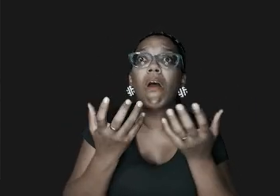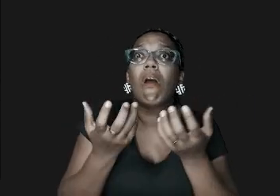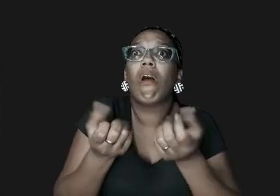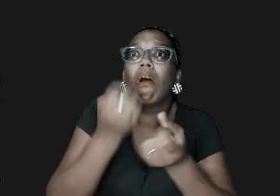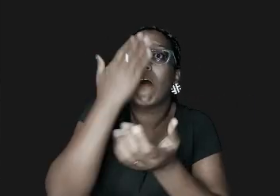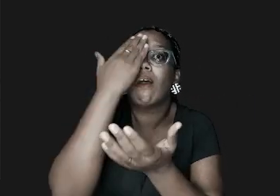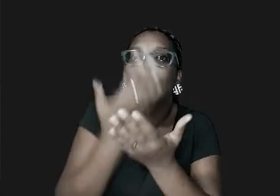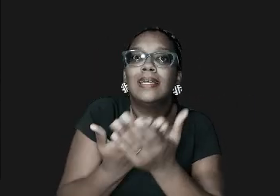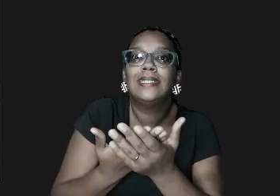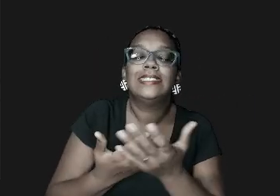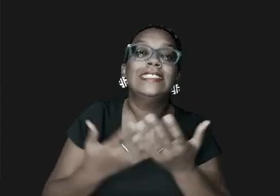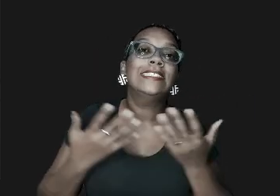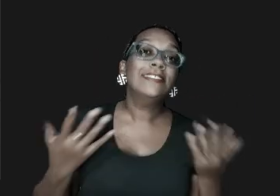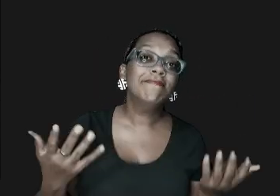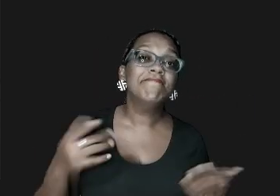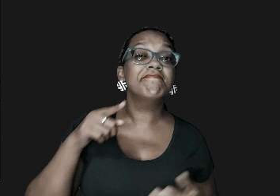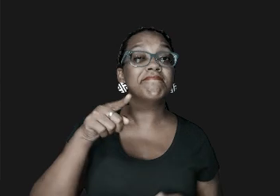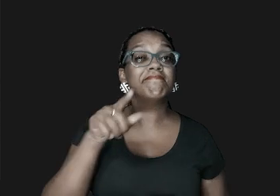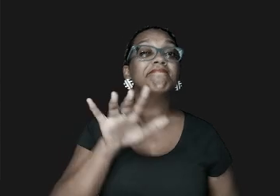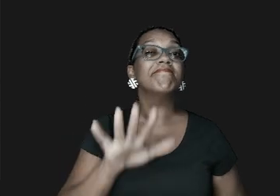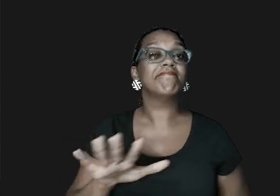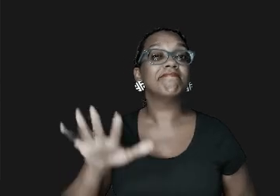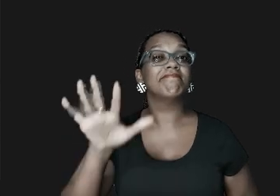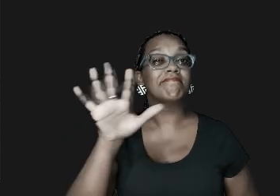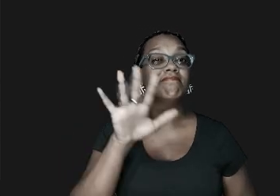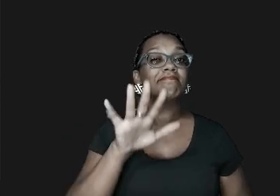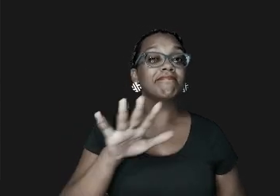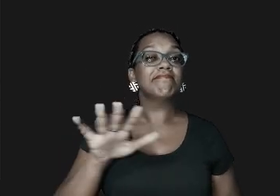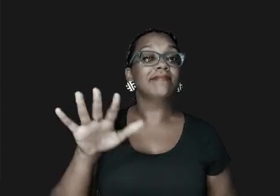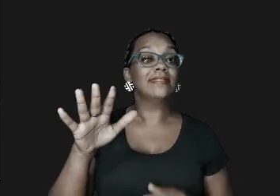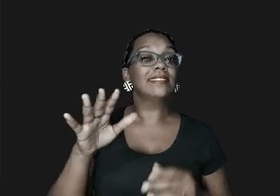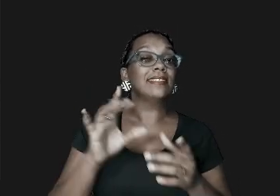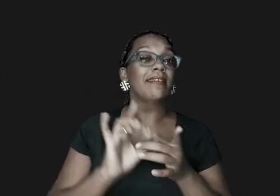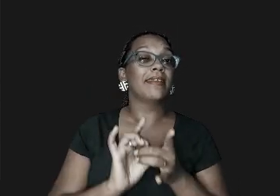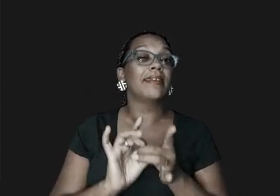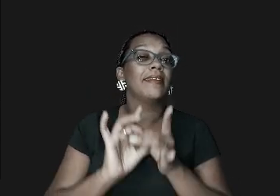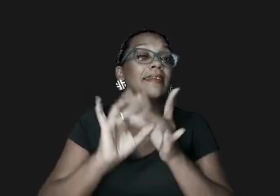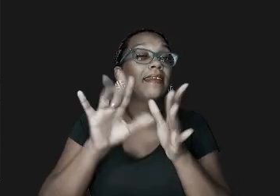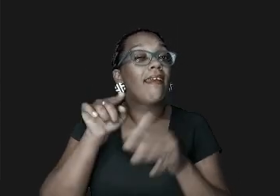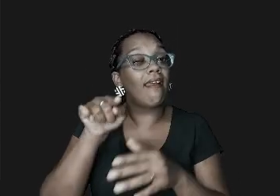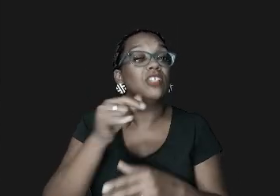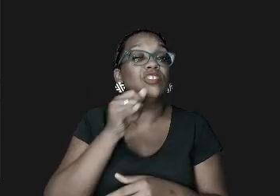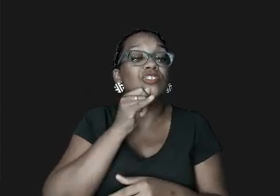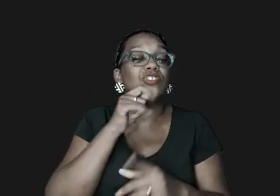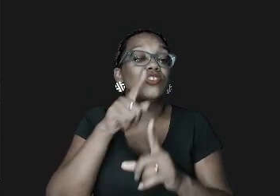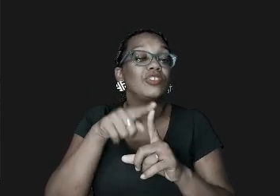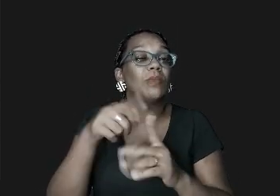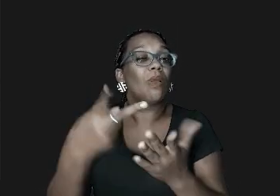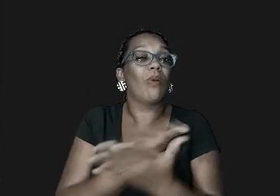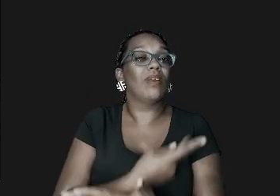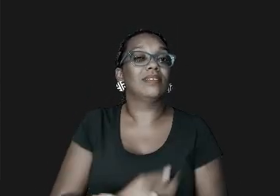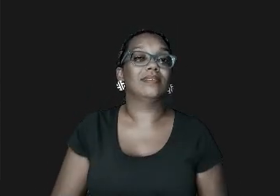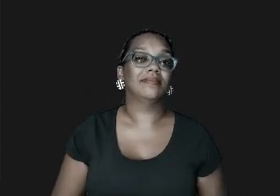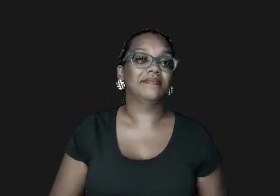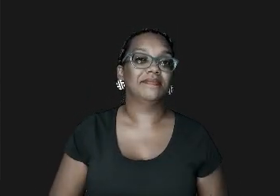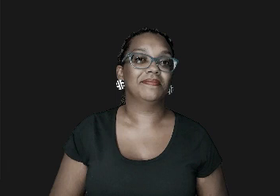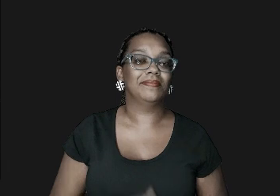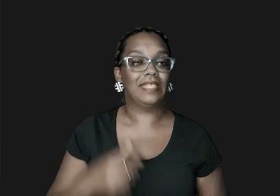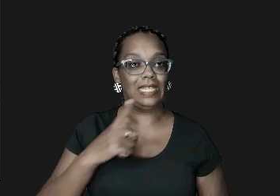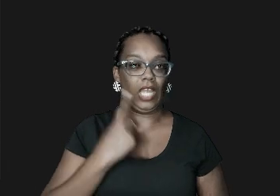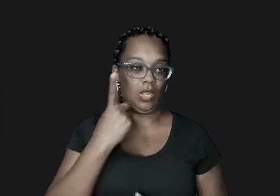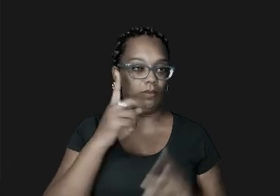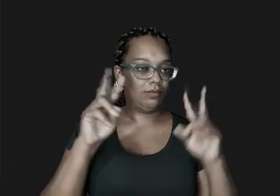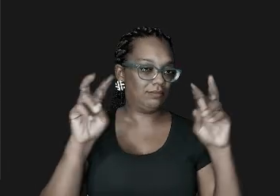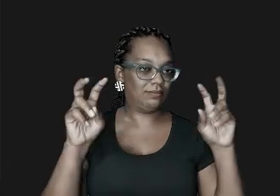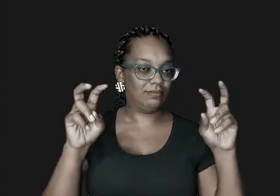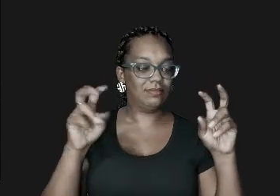elas se deixam levar elas se deixam levar Então esse é um cenário É um cenário propício para esse